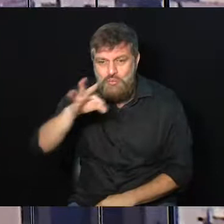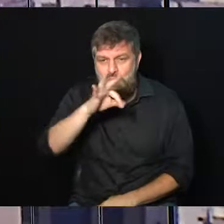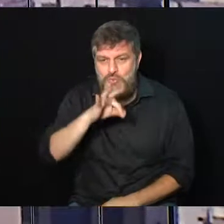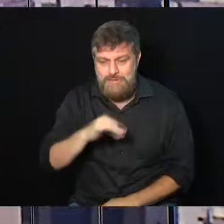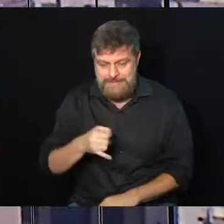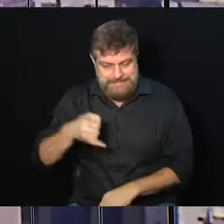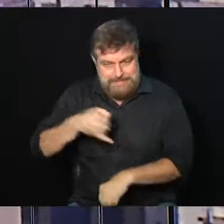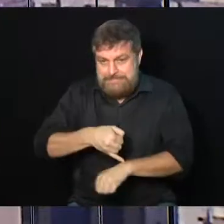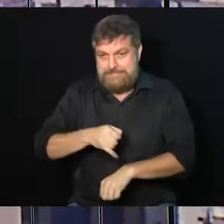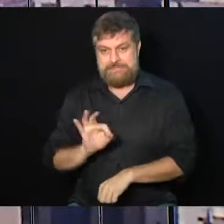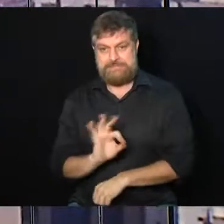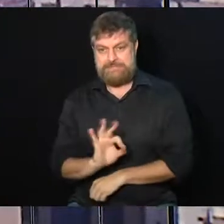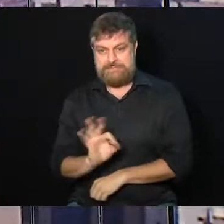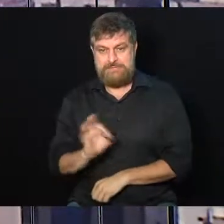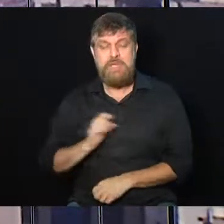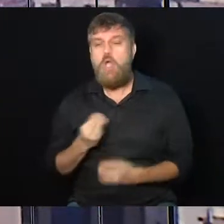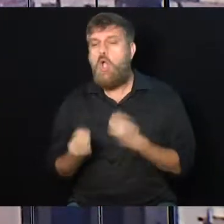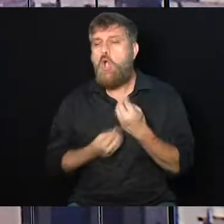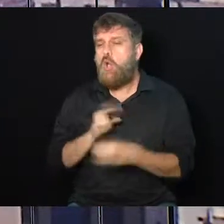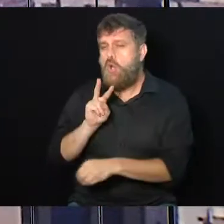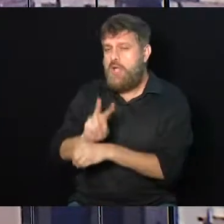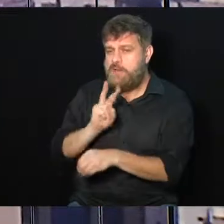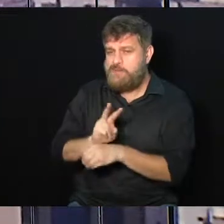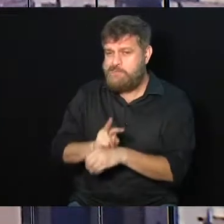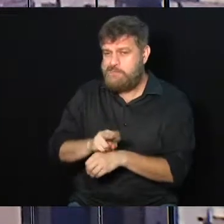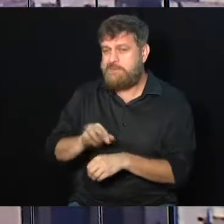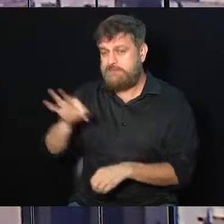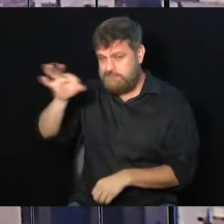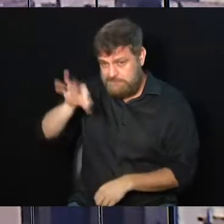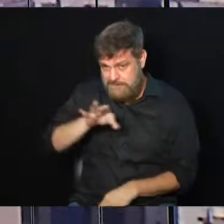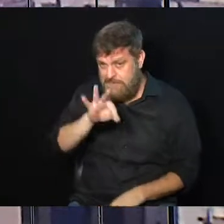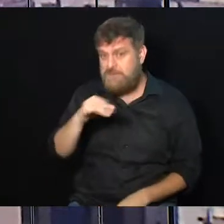e como é possível preservar este inseto tão